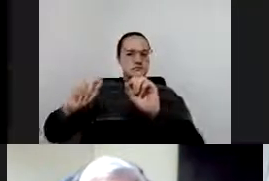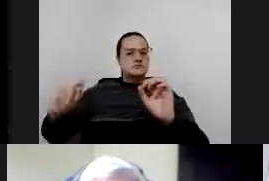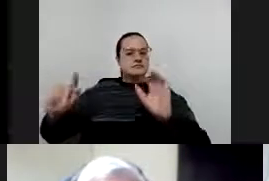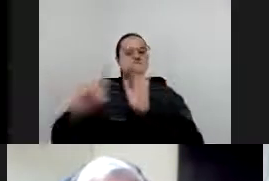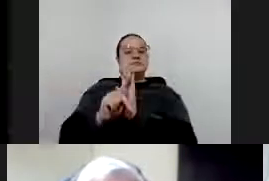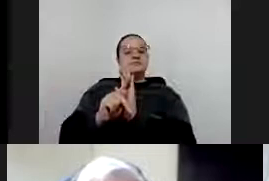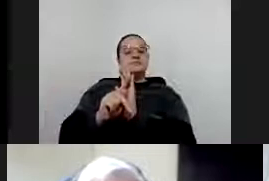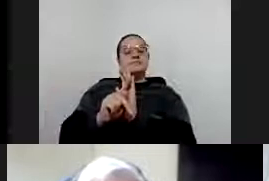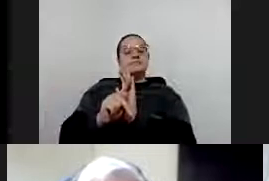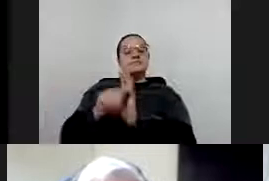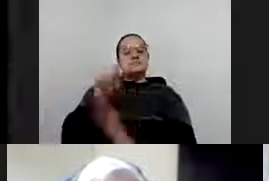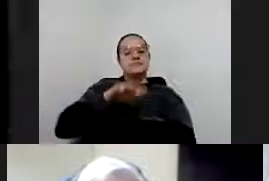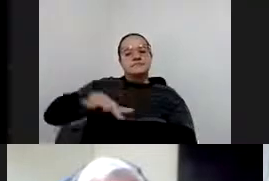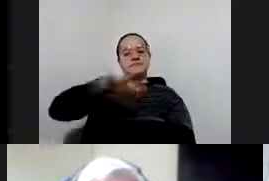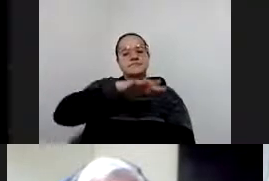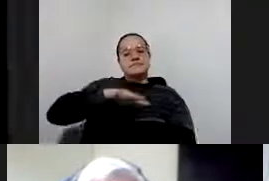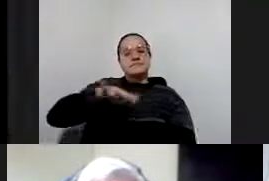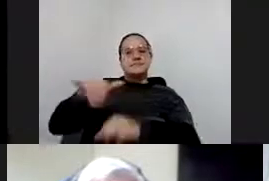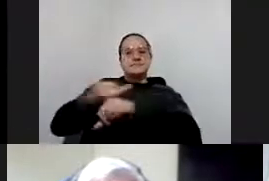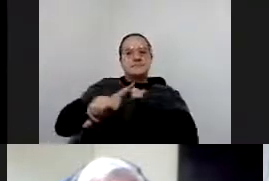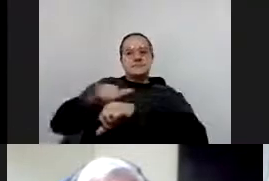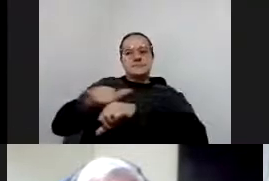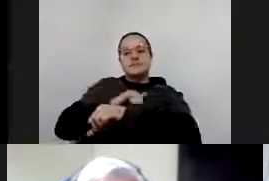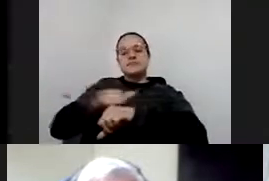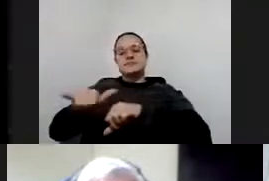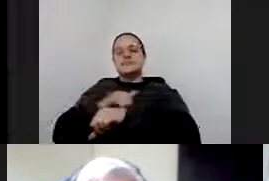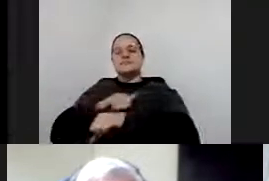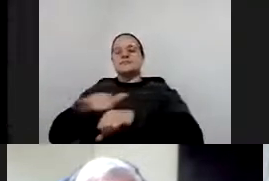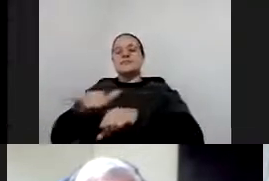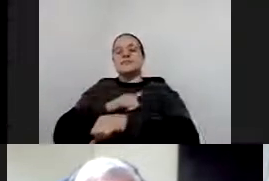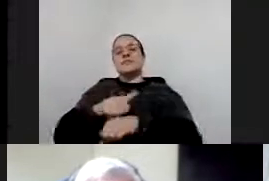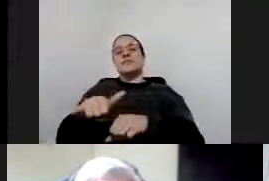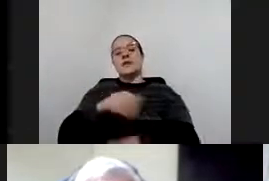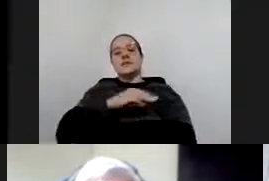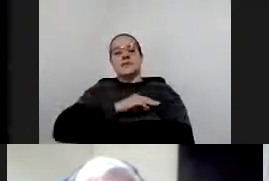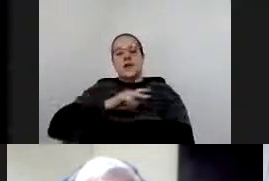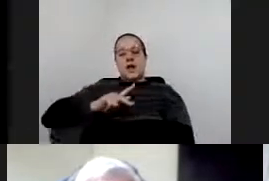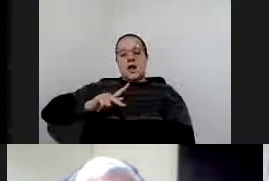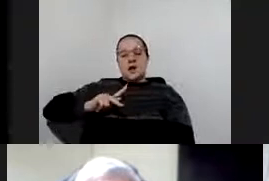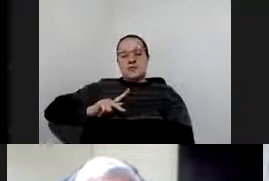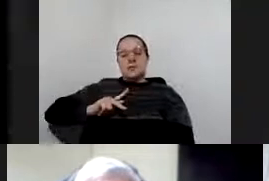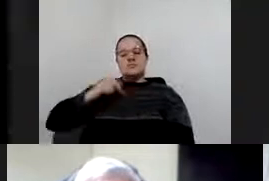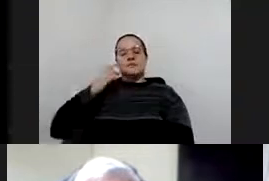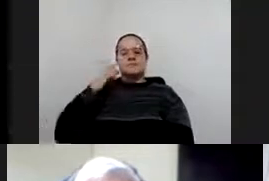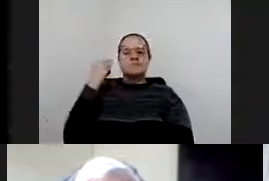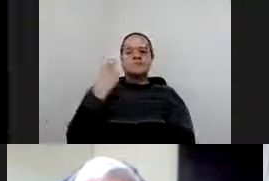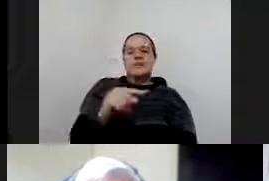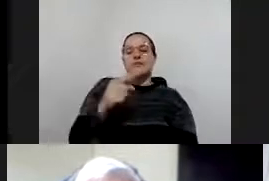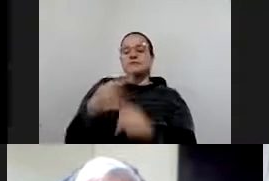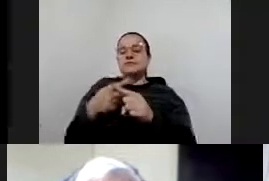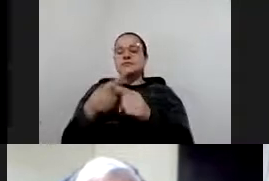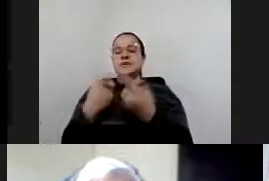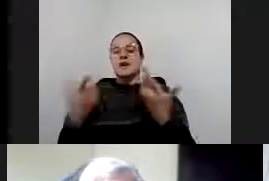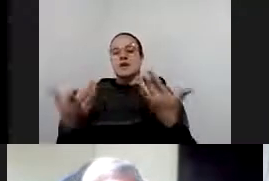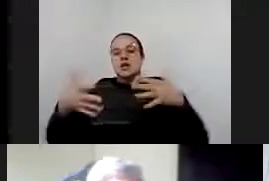todas as estratégias que o MPT adota na busca da inclusão e